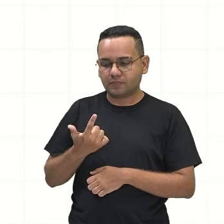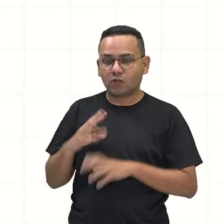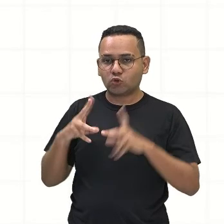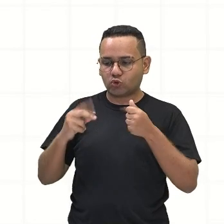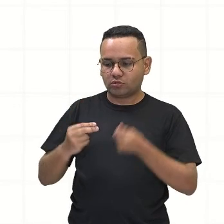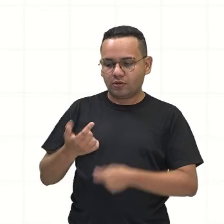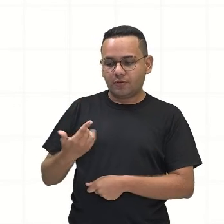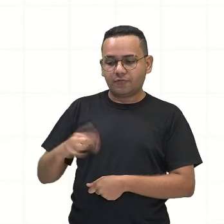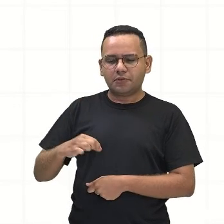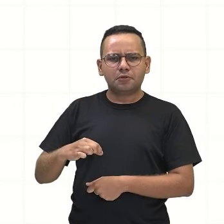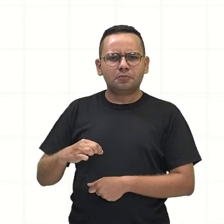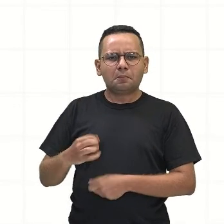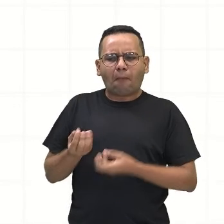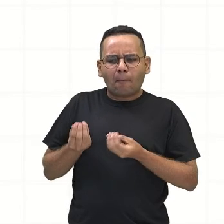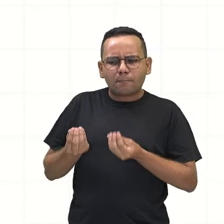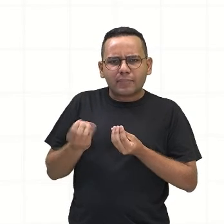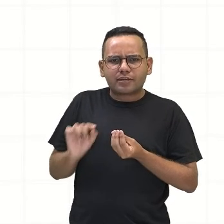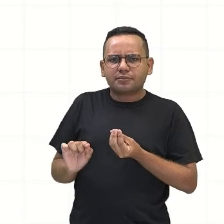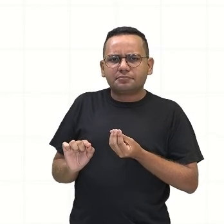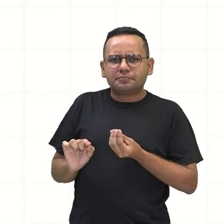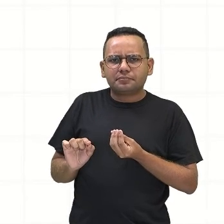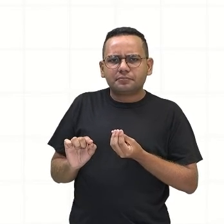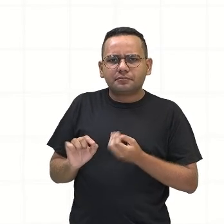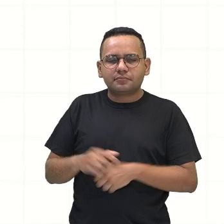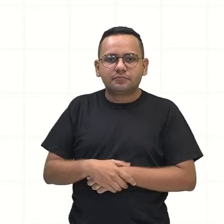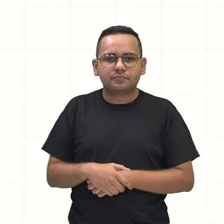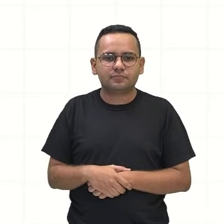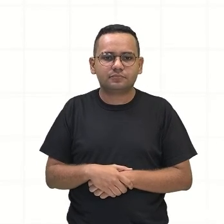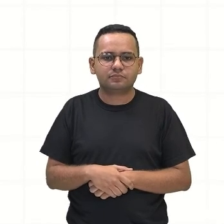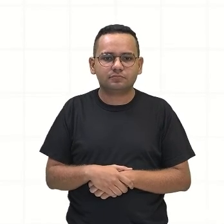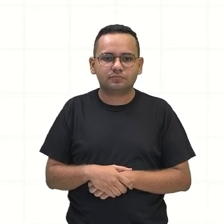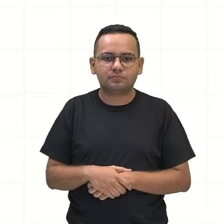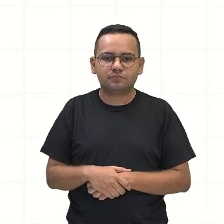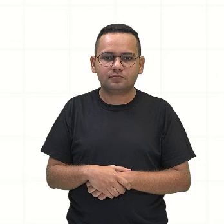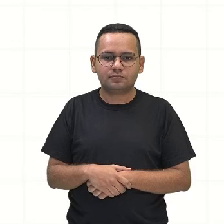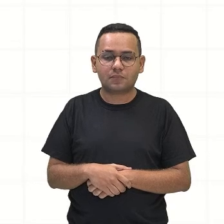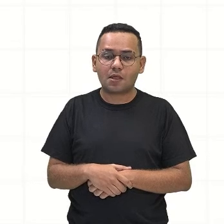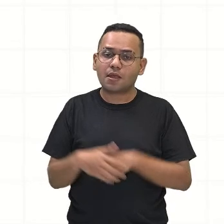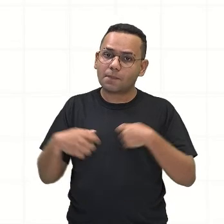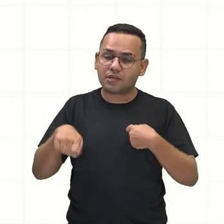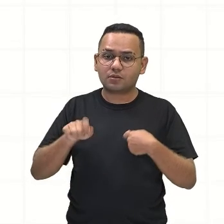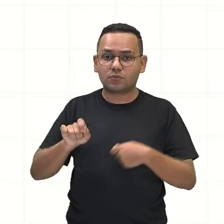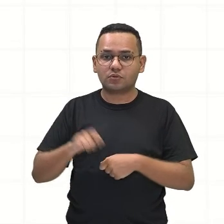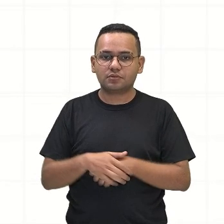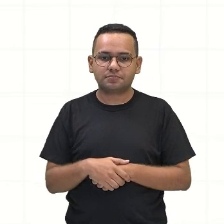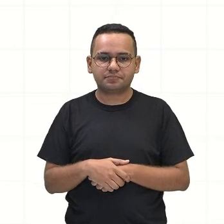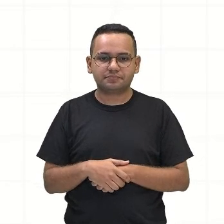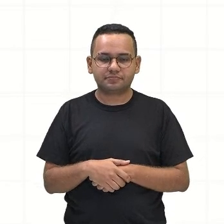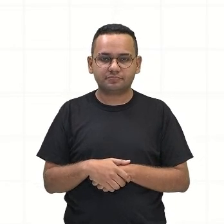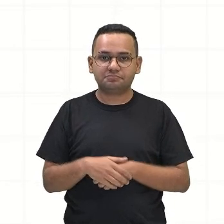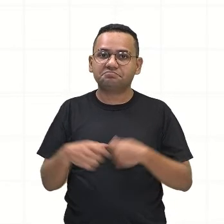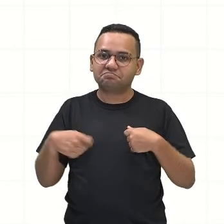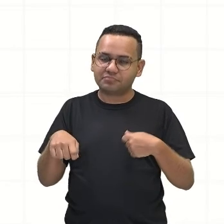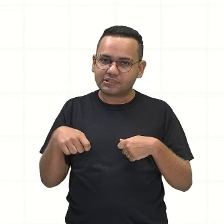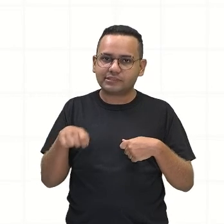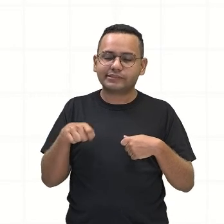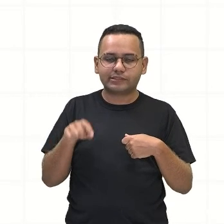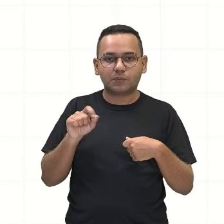saber esse total, professor? Porque nós vamos fazer, né, o 2 em relação, né,